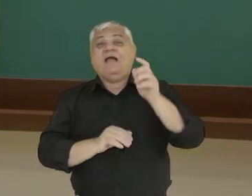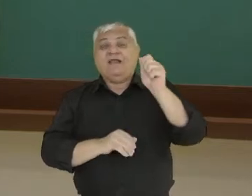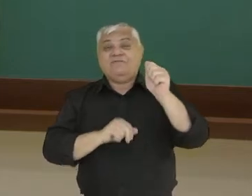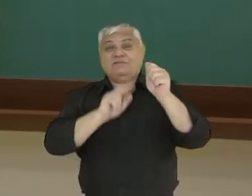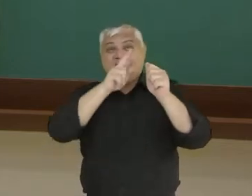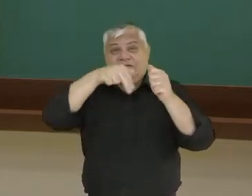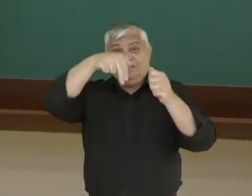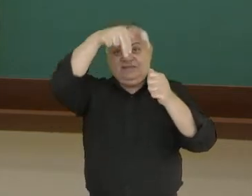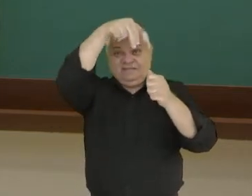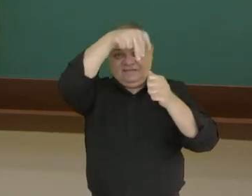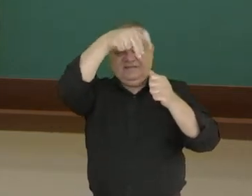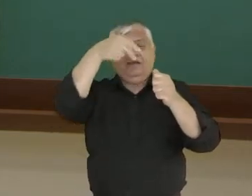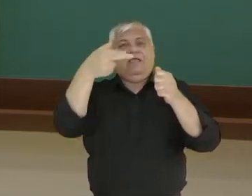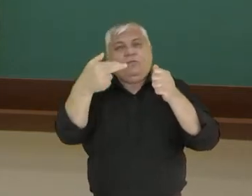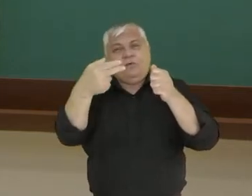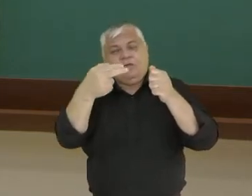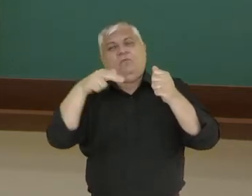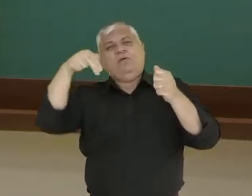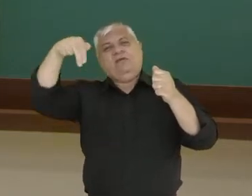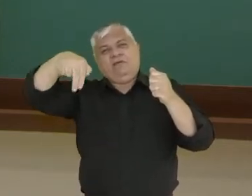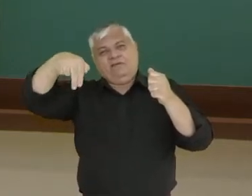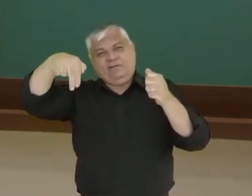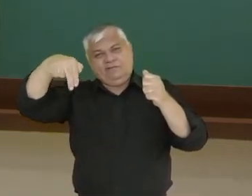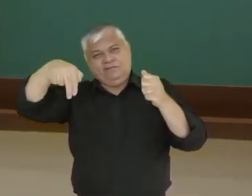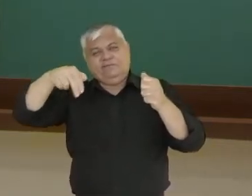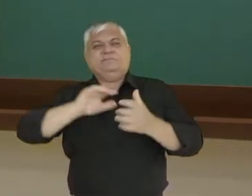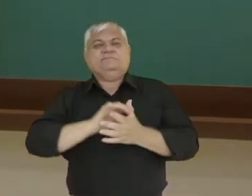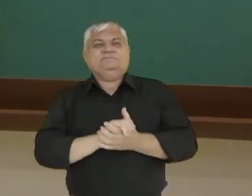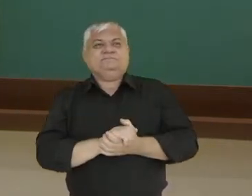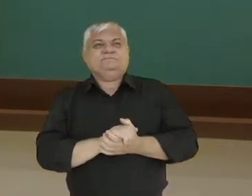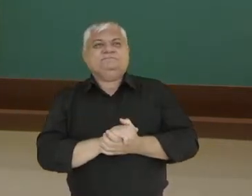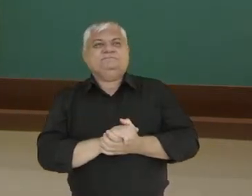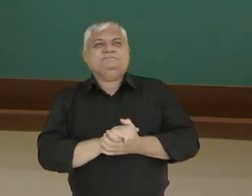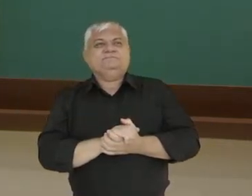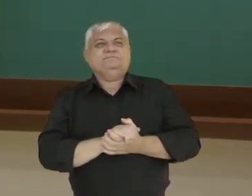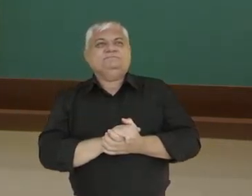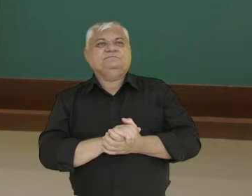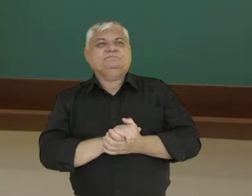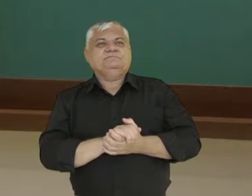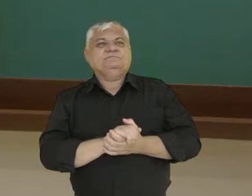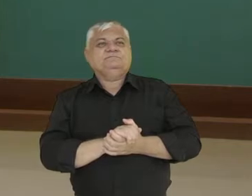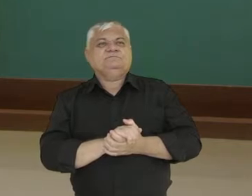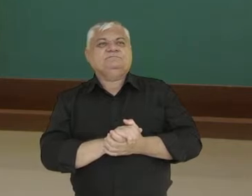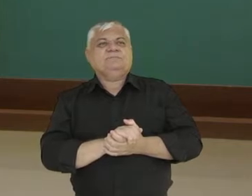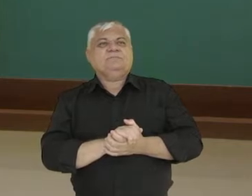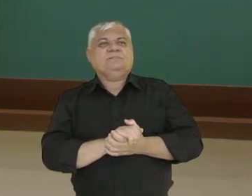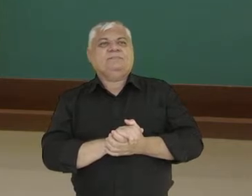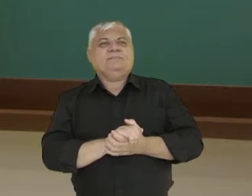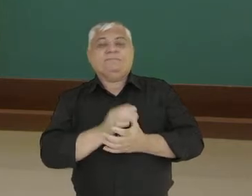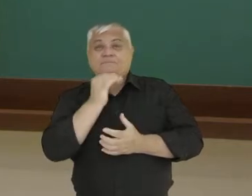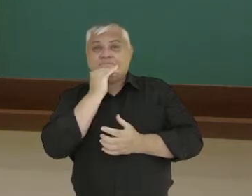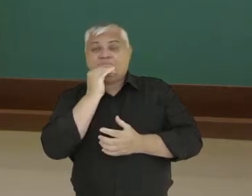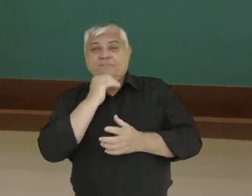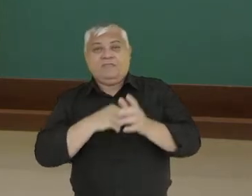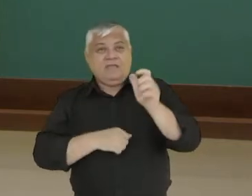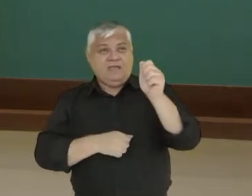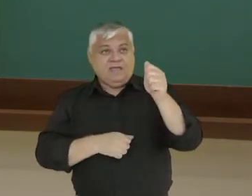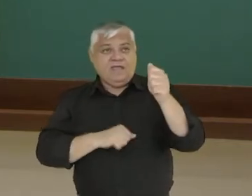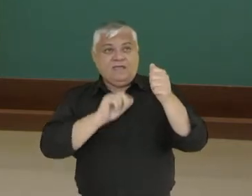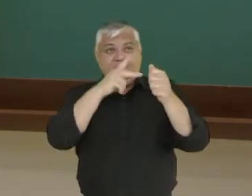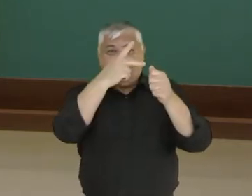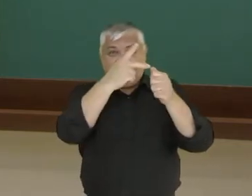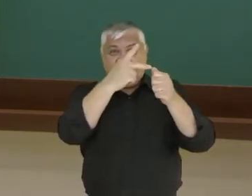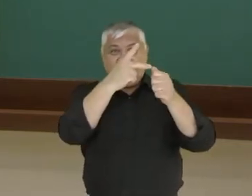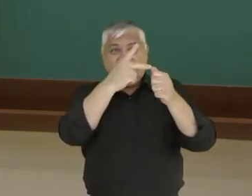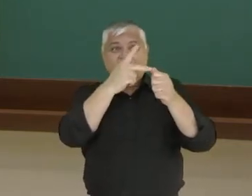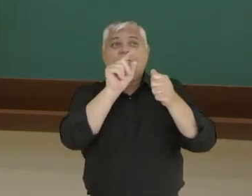A elevado na n é igual ao logaritmando n. Então, o meu A na P, que